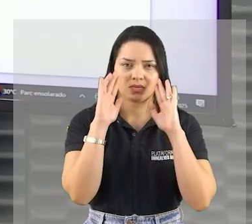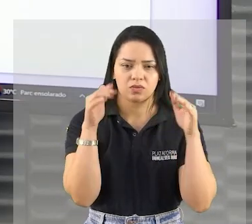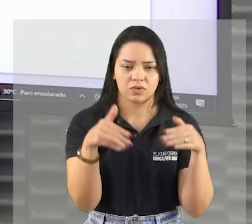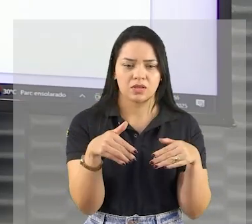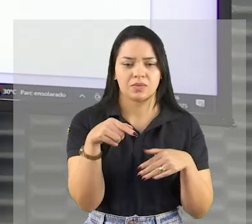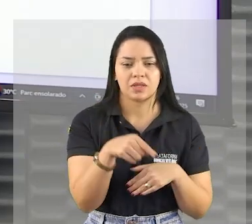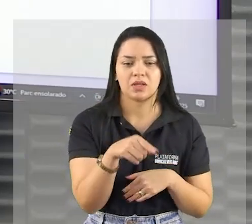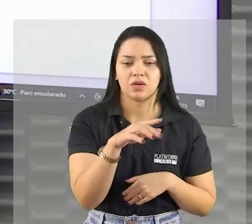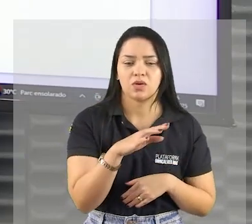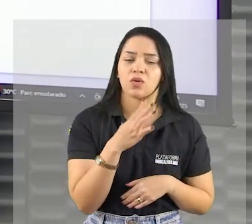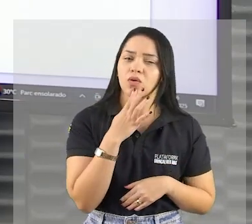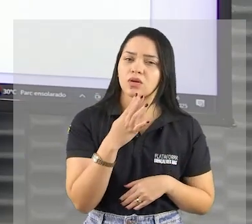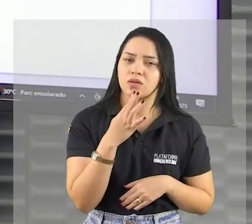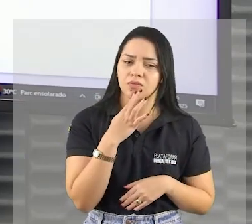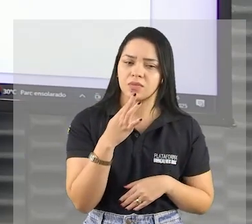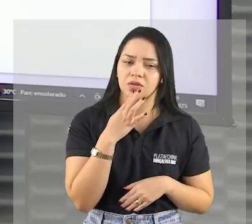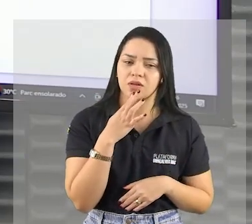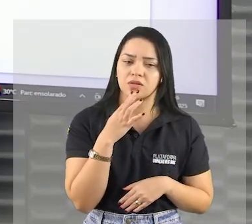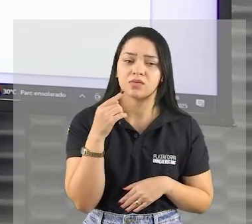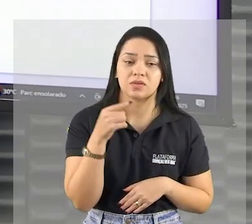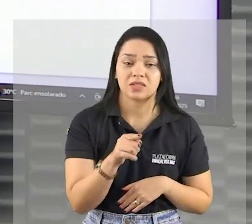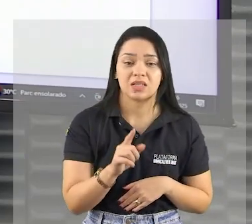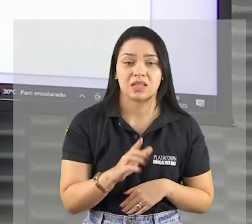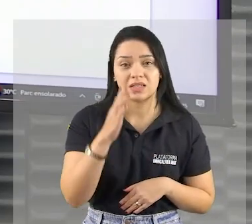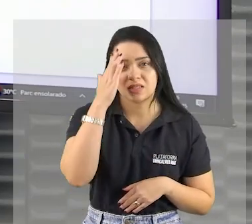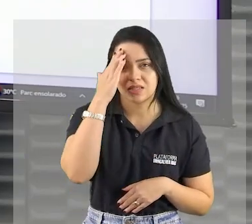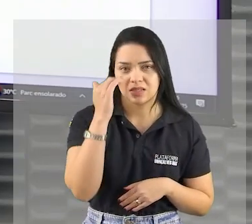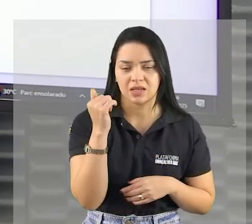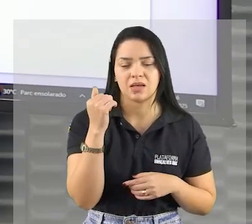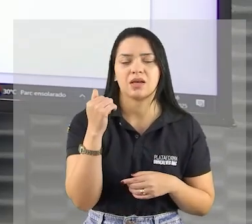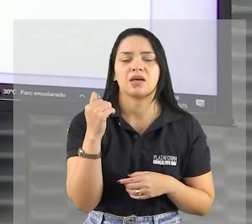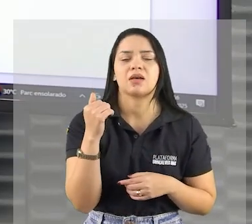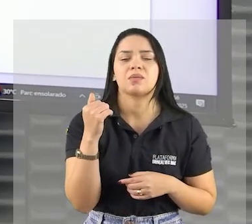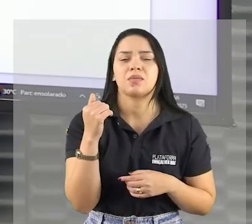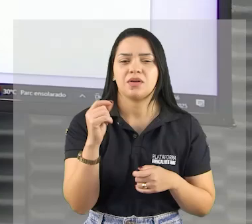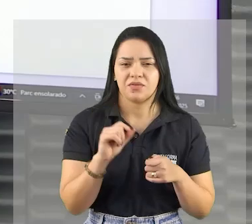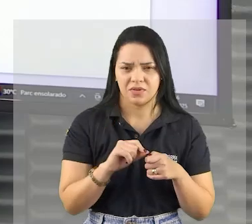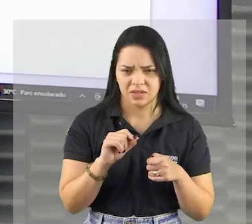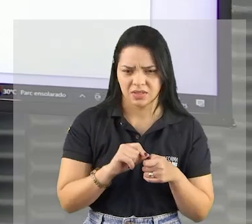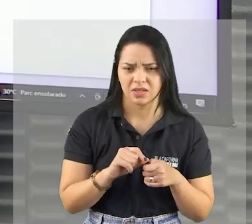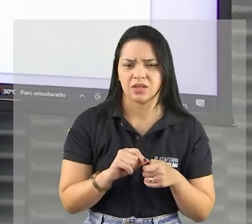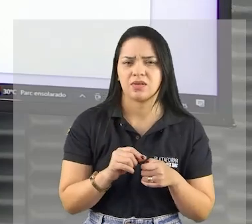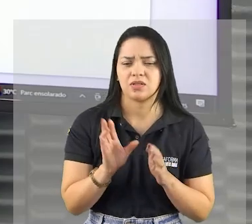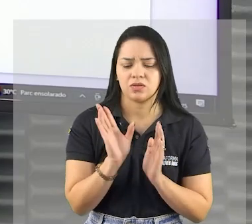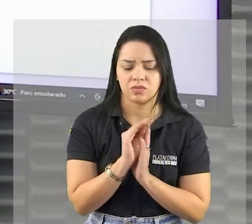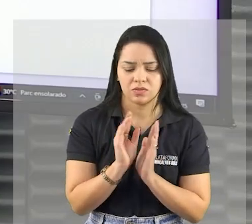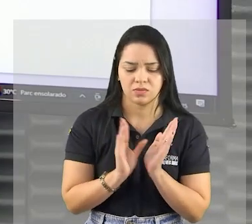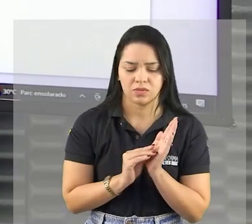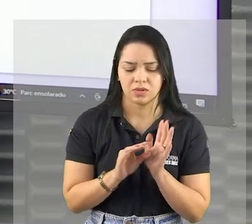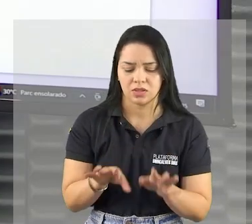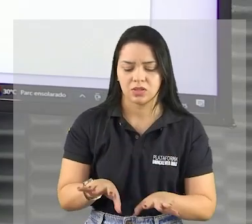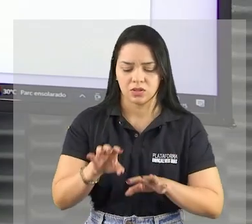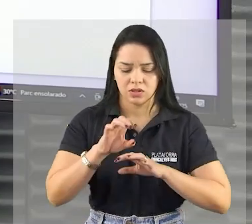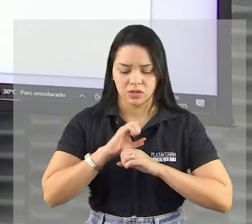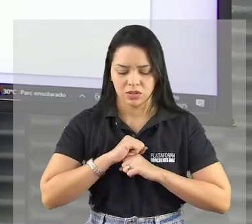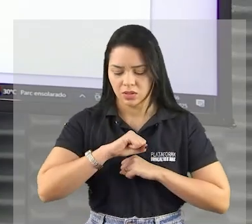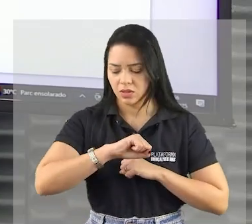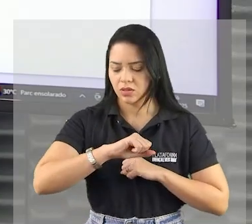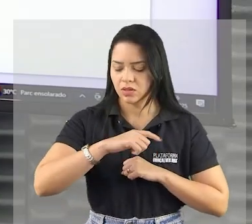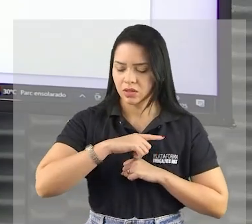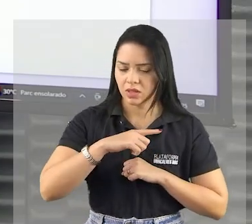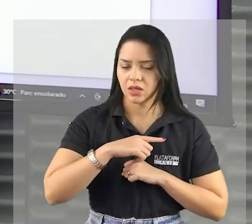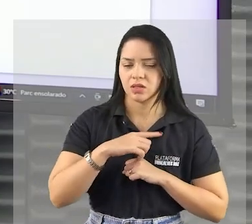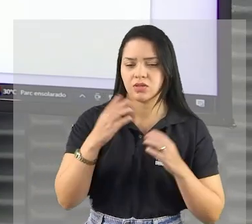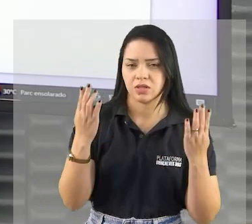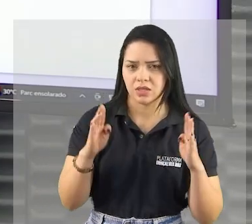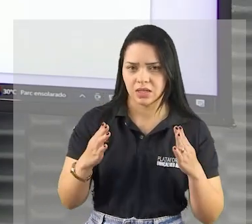aqueles conhecimentos que fazem com que você saiba fazer alguma coisa com esses conhecimentos adquiridos. Então, é ter a capacidade de